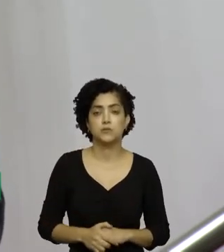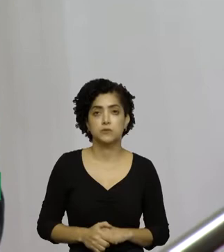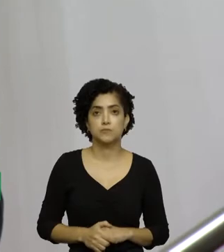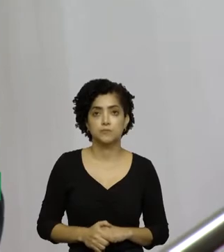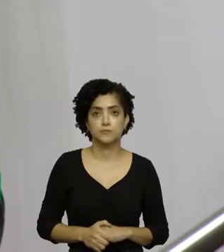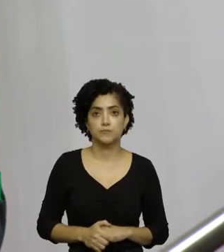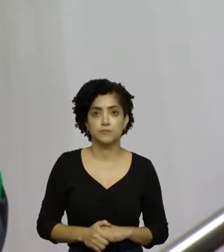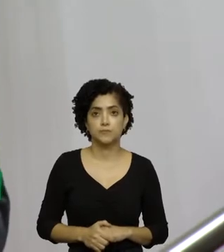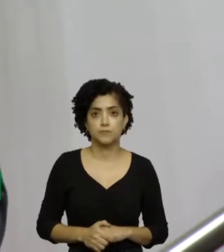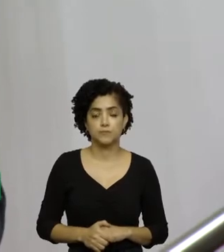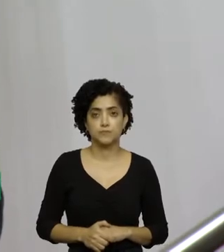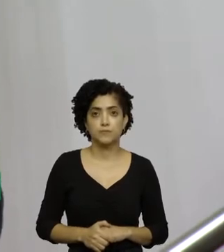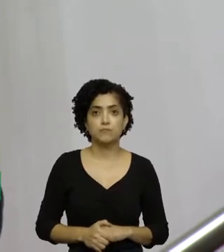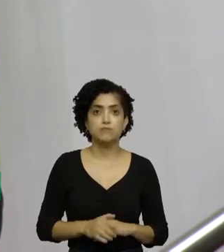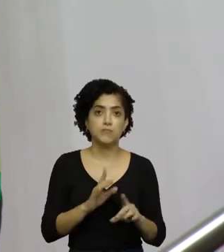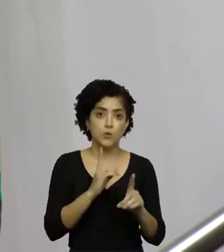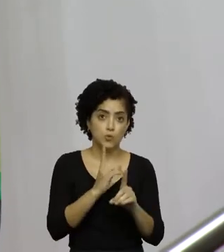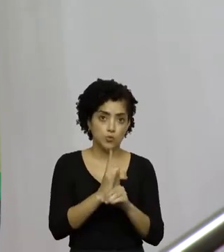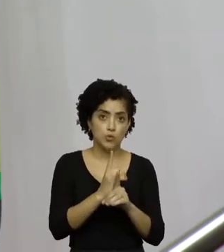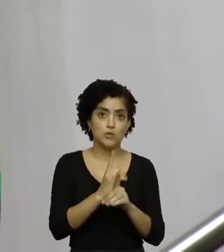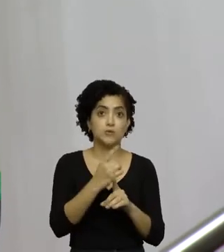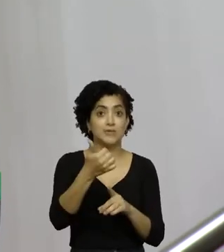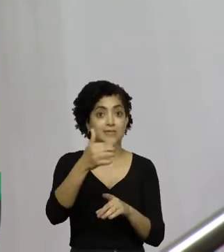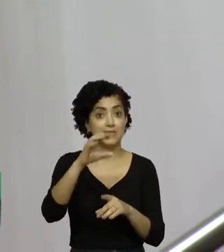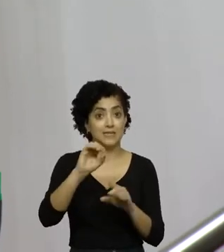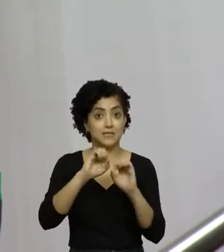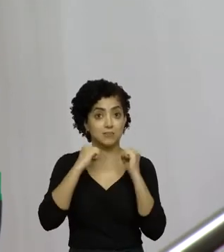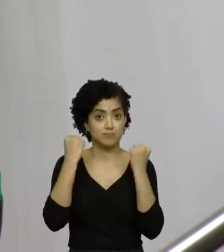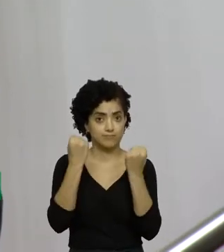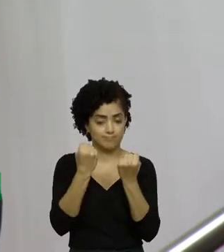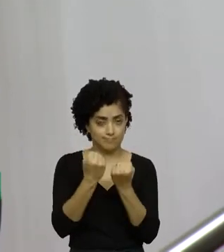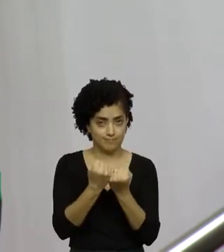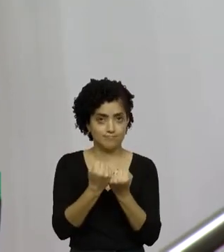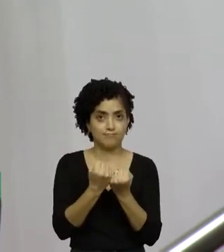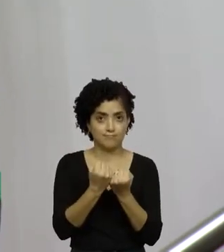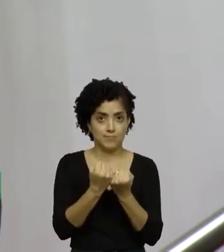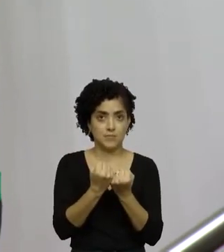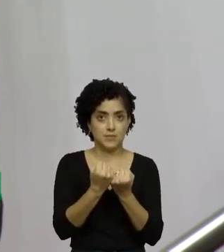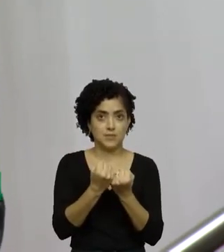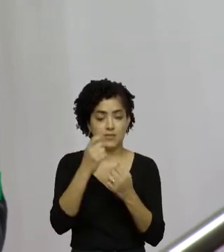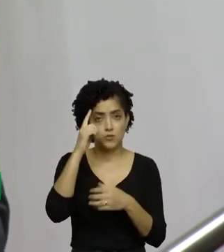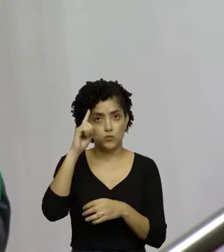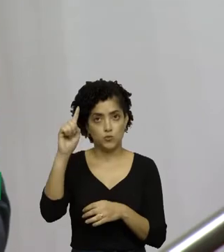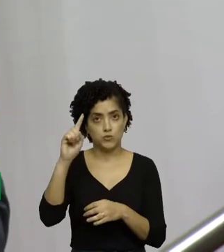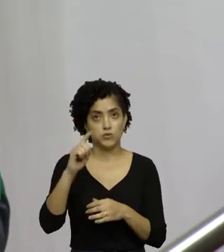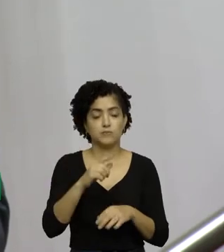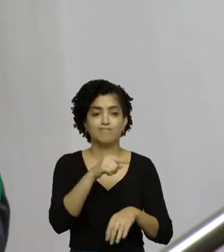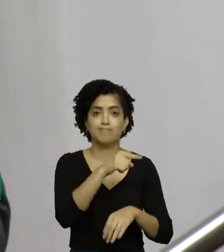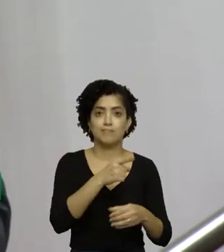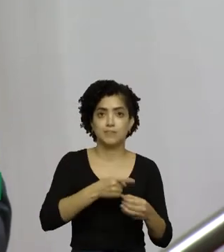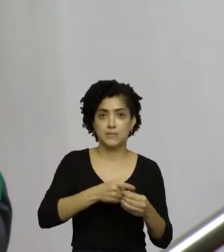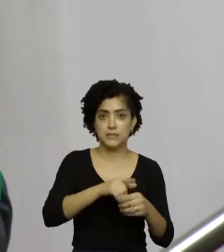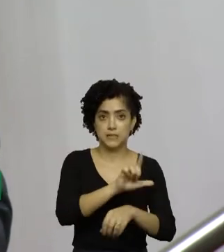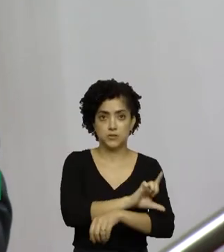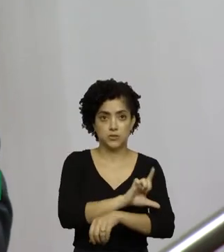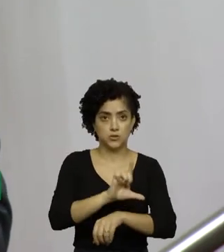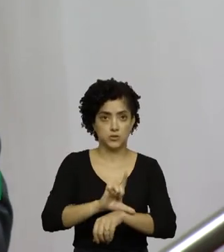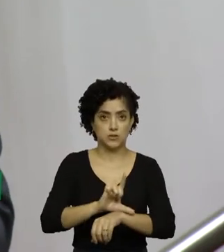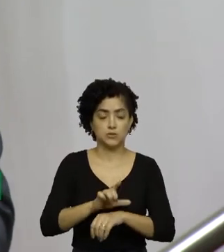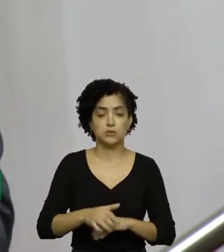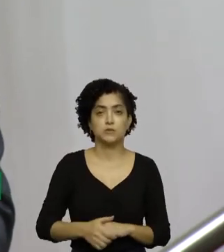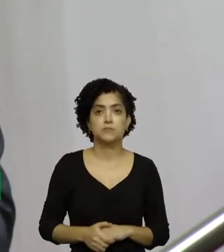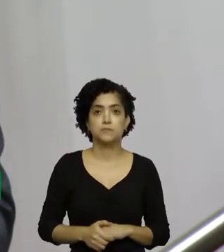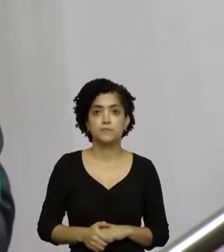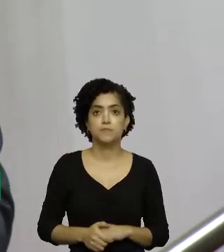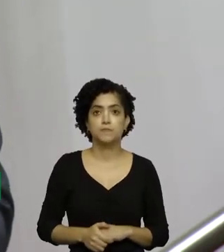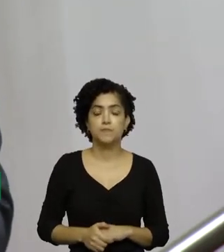que é o encontro 10º seminário da agroecologia que vai acontecer em Lages. Bem,